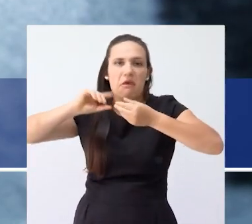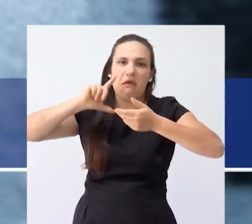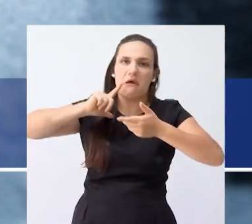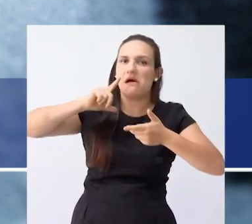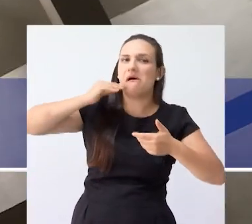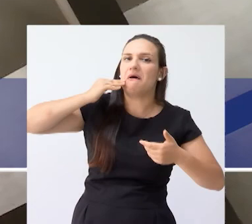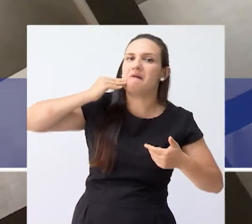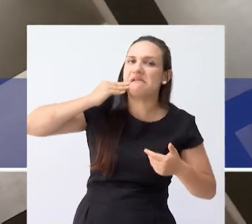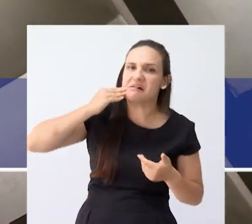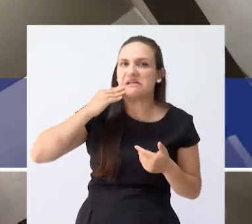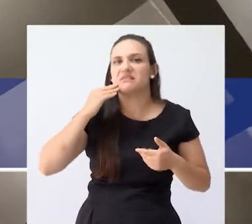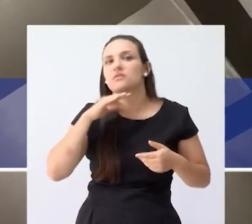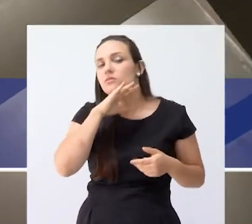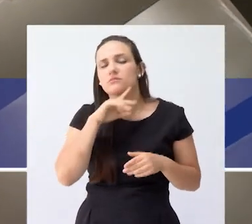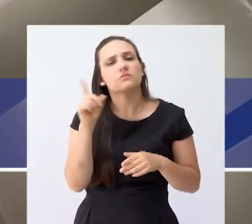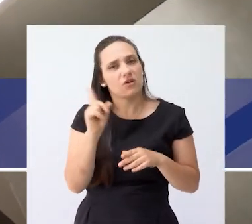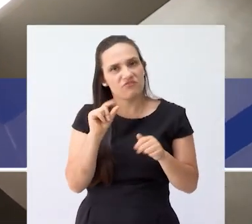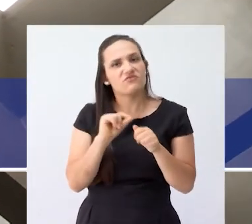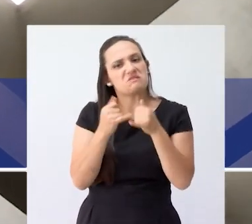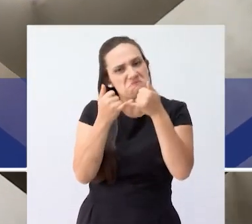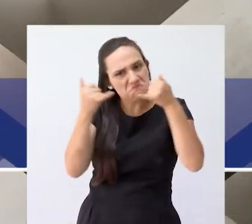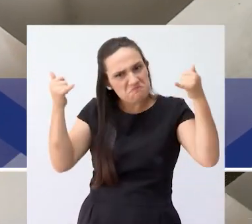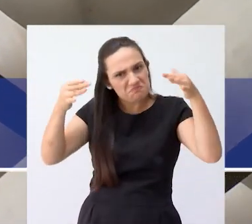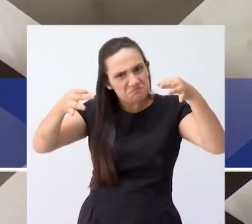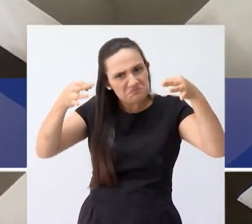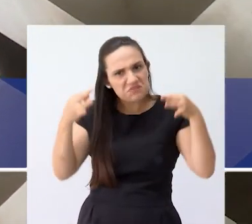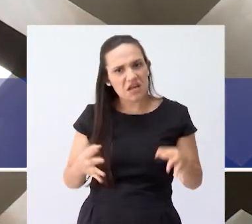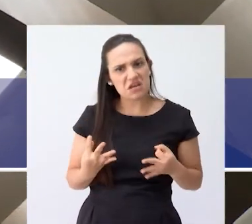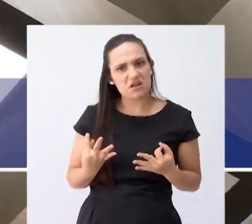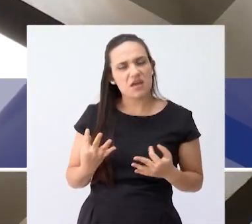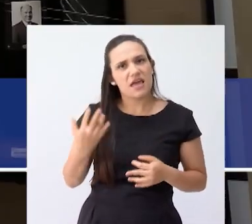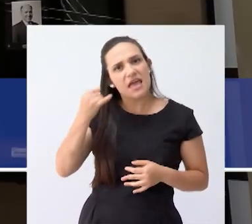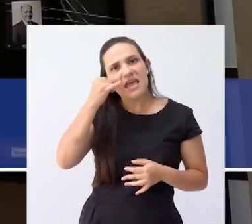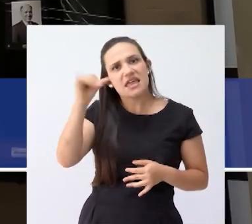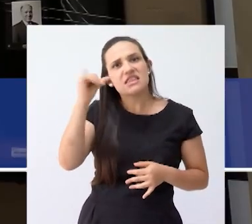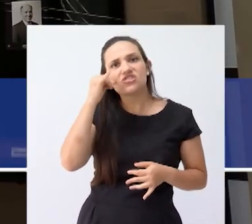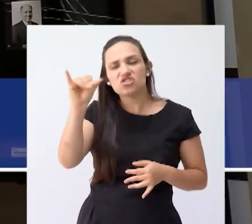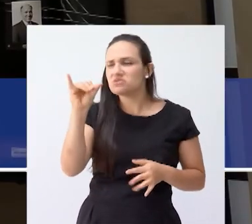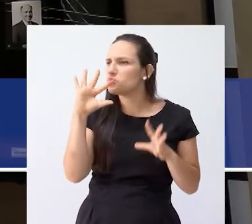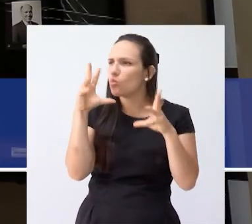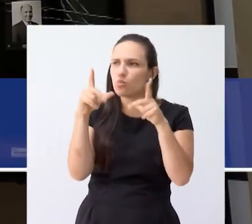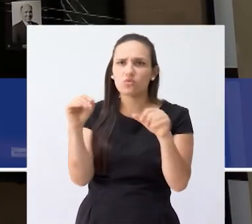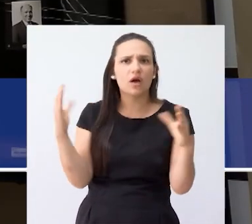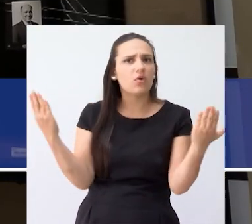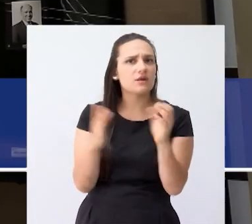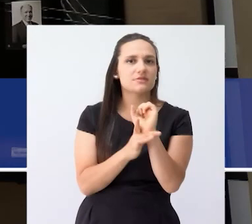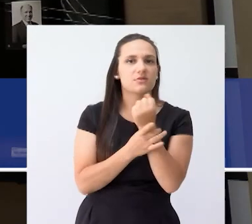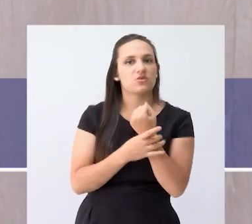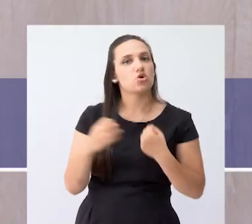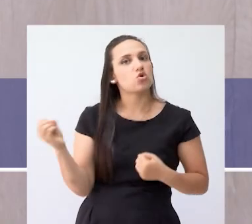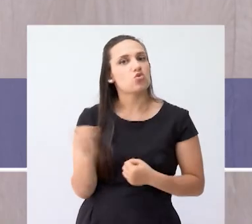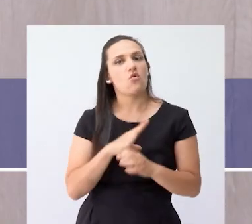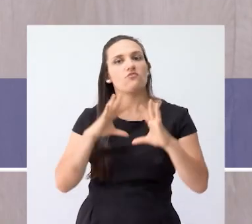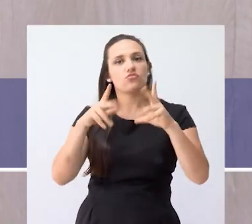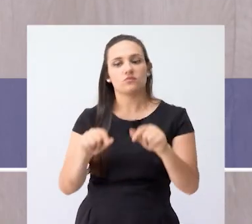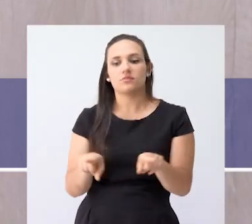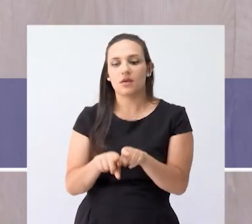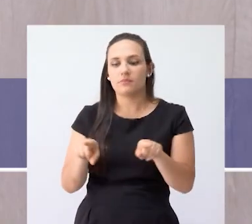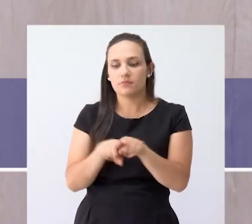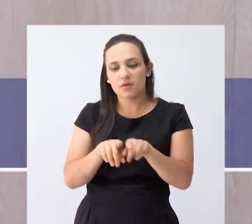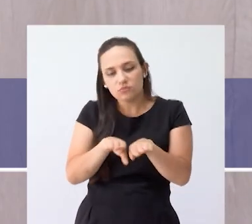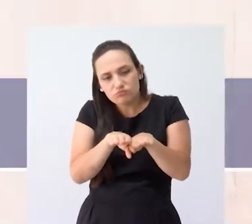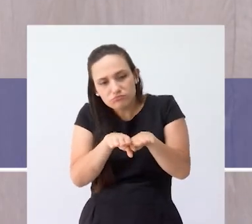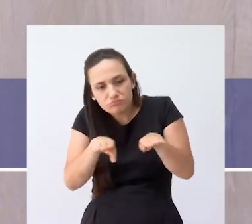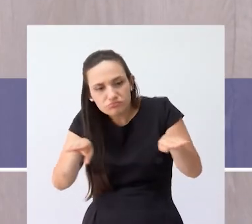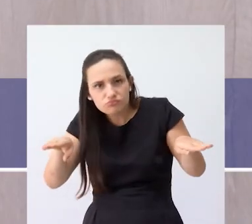fazer uma coisa bem feita e segura. Toda a parte elétrica foi feita nova. O